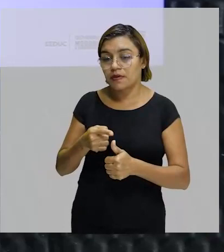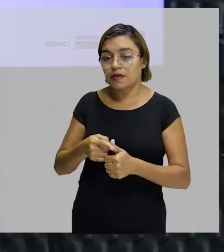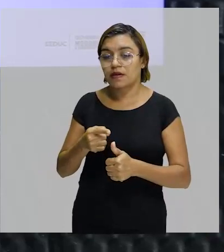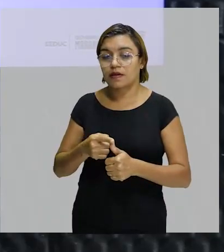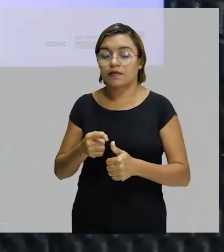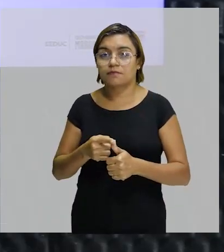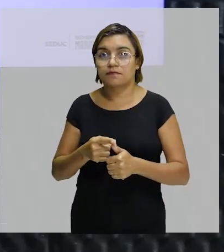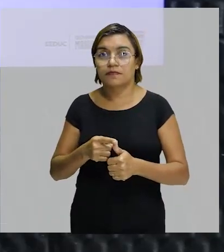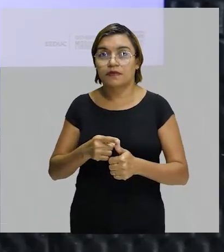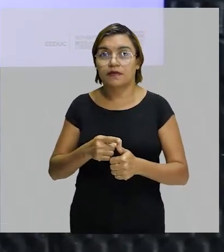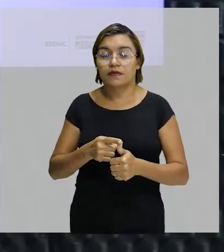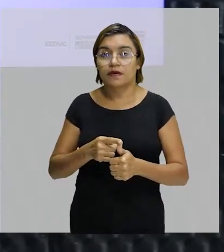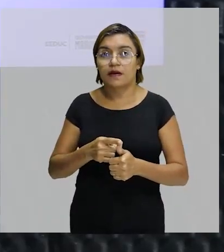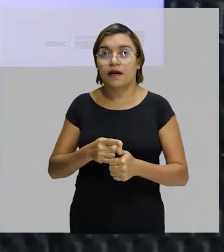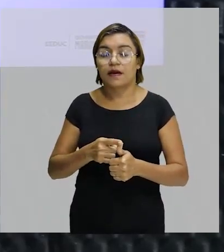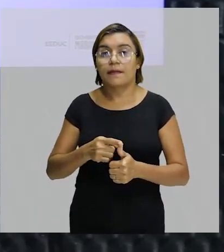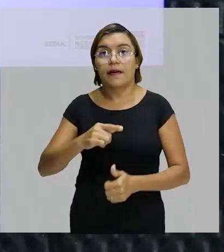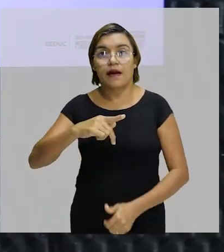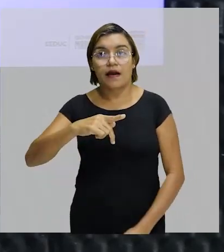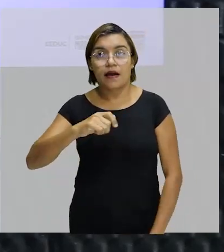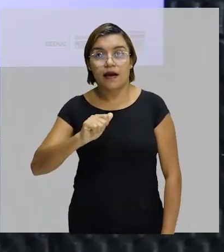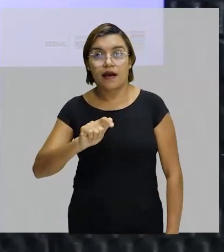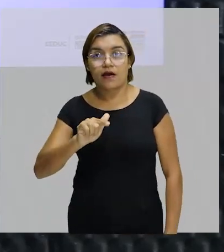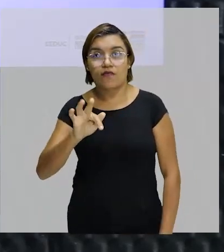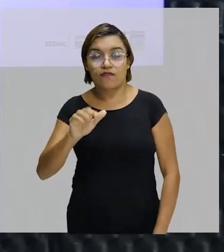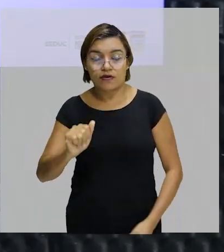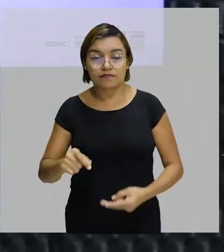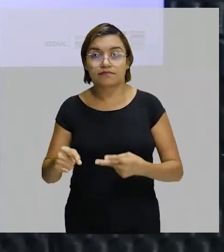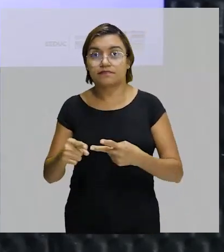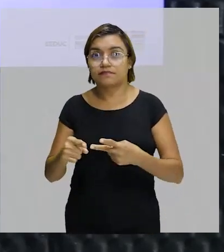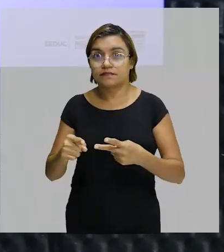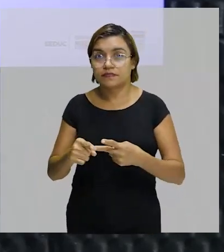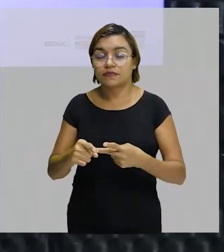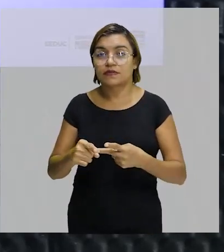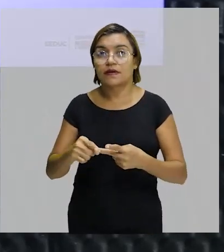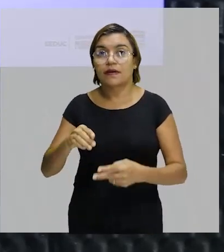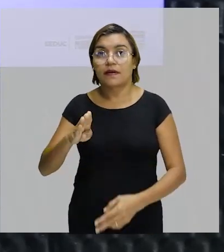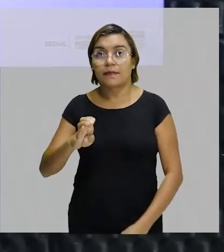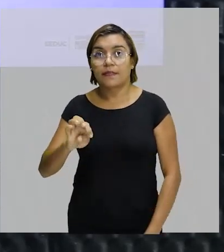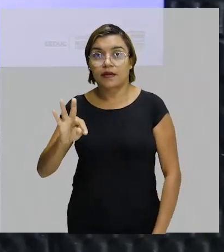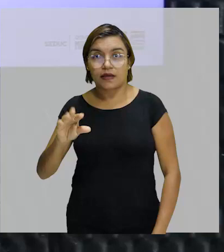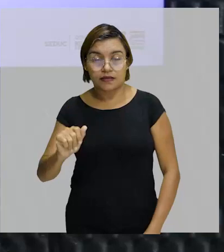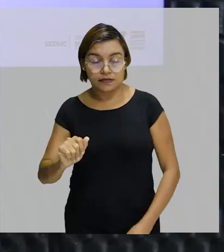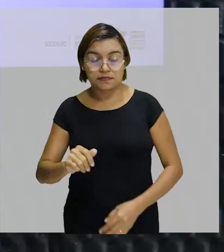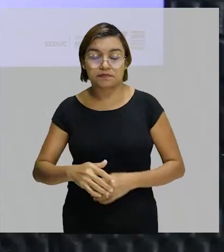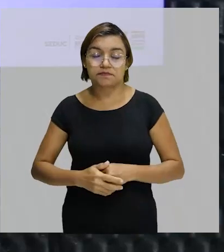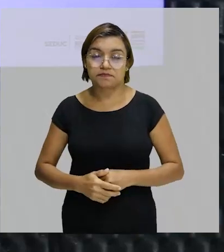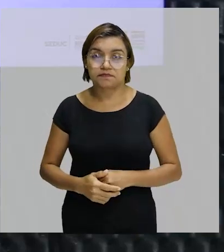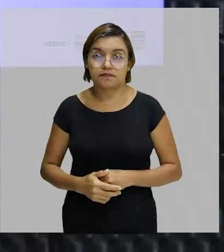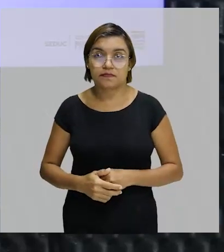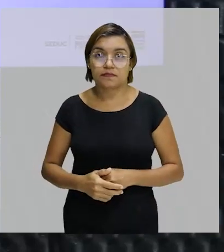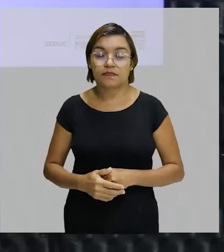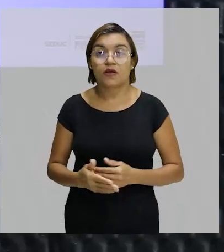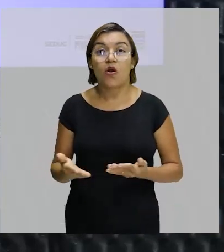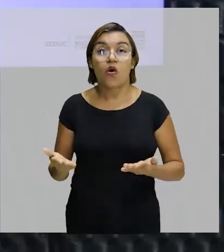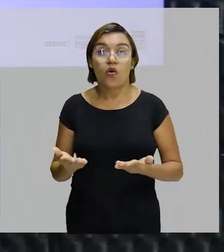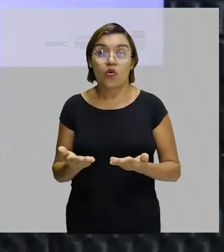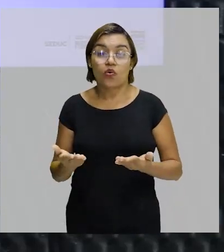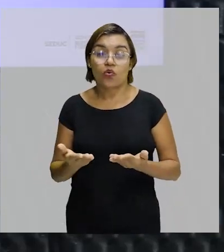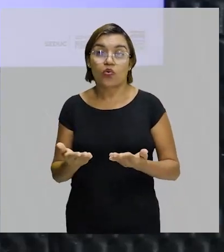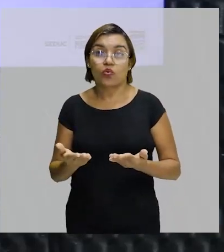partículas alfa, a segunda lei que fala da emissão das partículas beta. E com isso nós vamos ter um